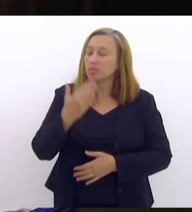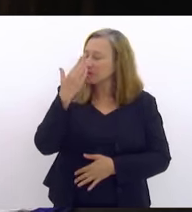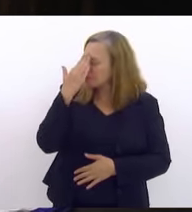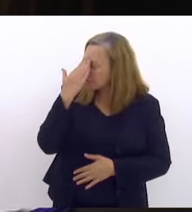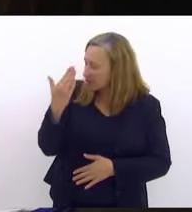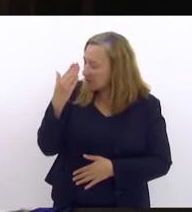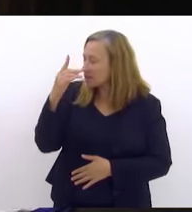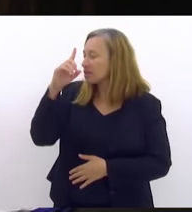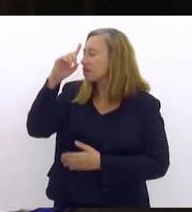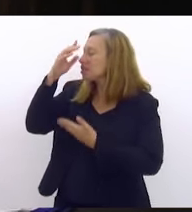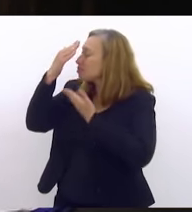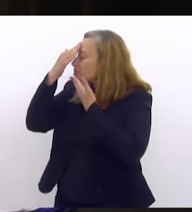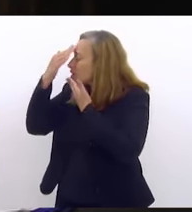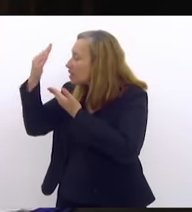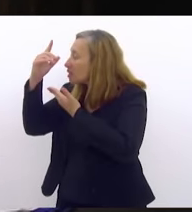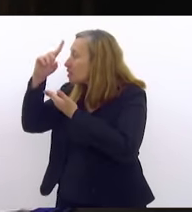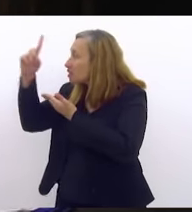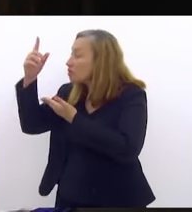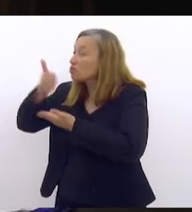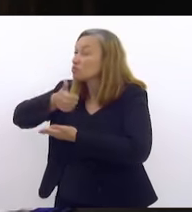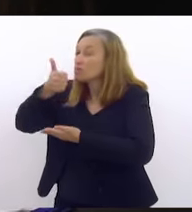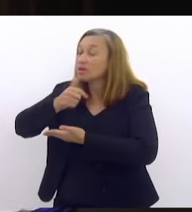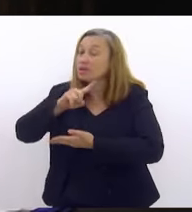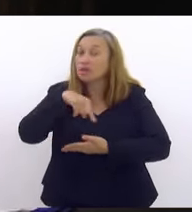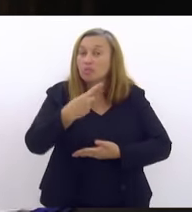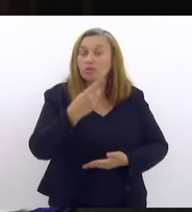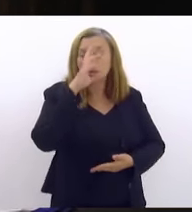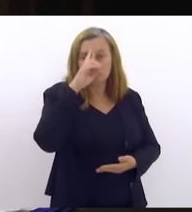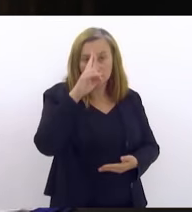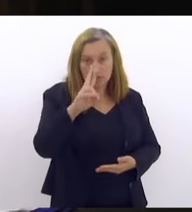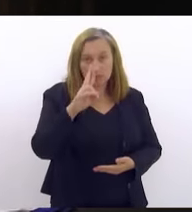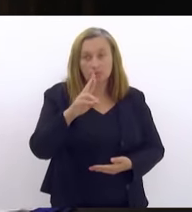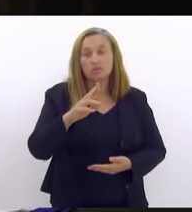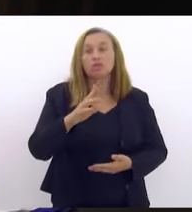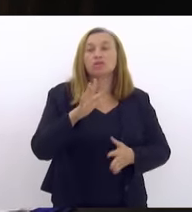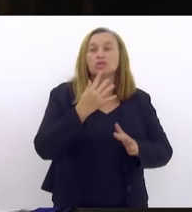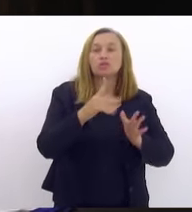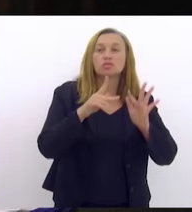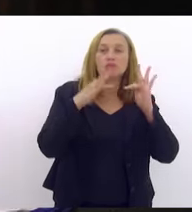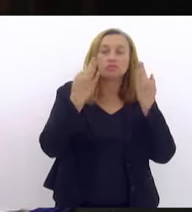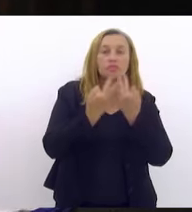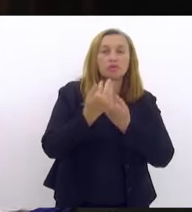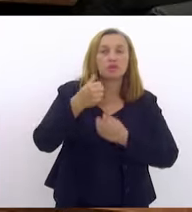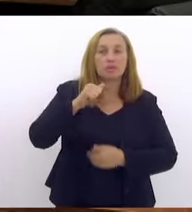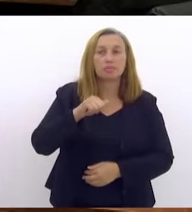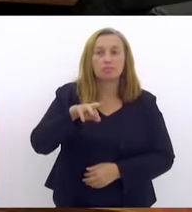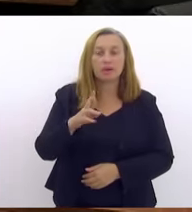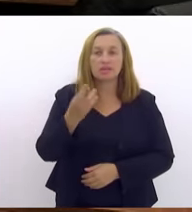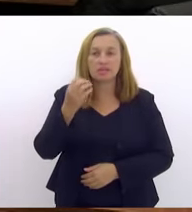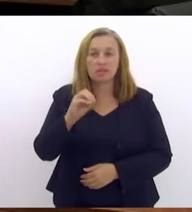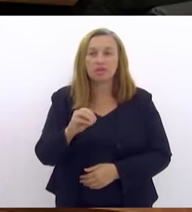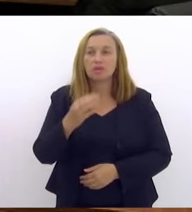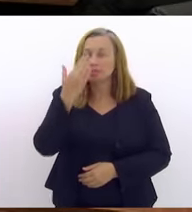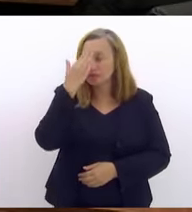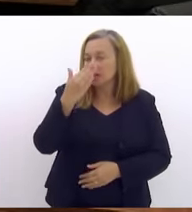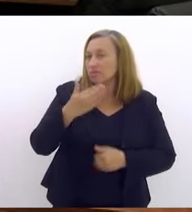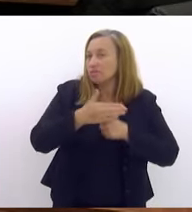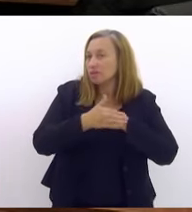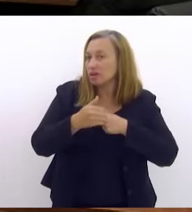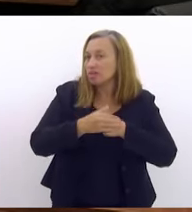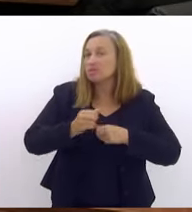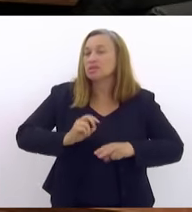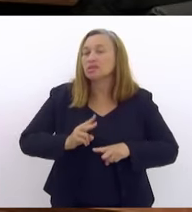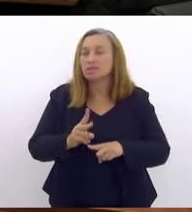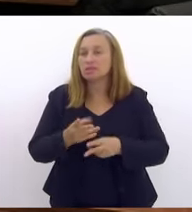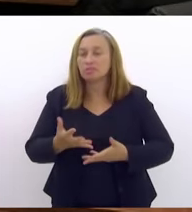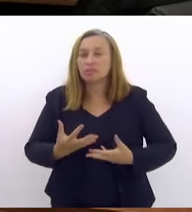gratidão a Deus primeiro, depois ao senhor e à sua família. Marcelo, obrigado pelo carinho com que sempre nos